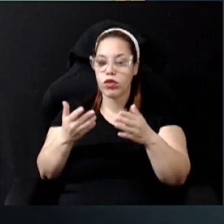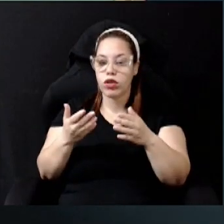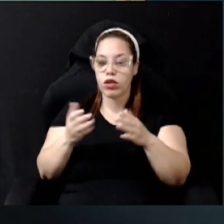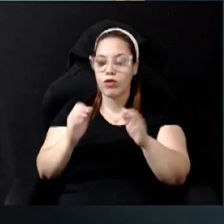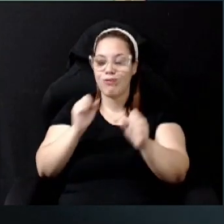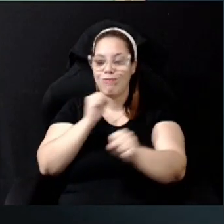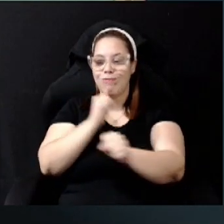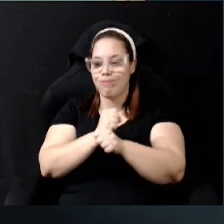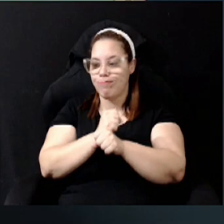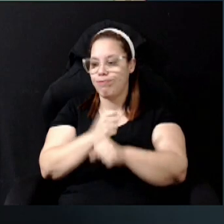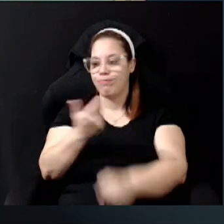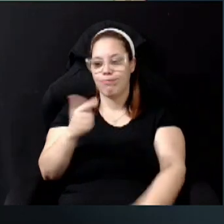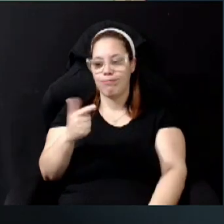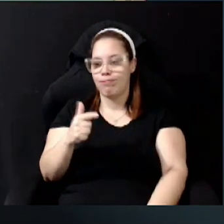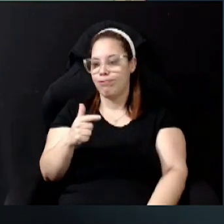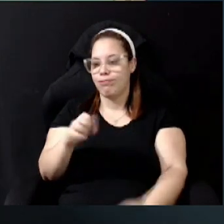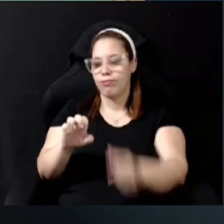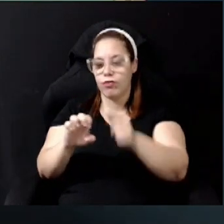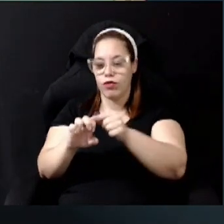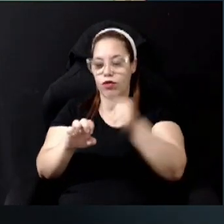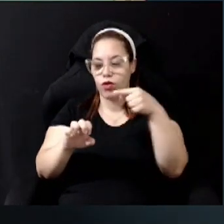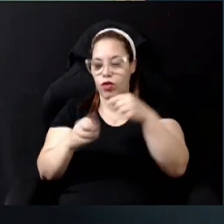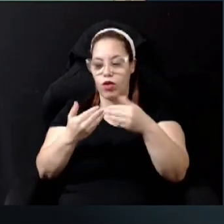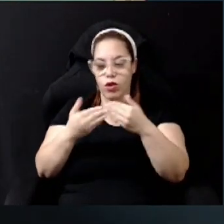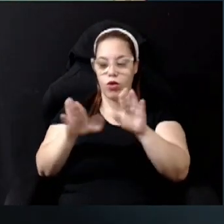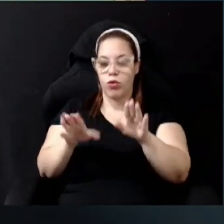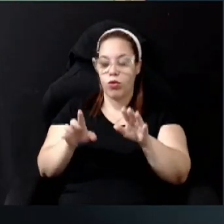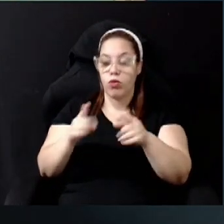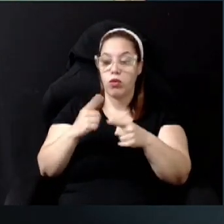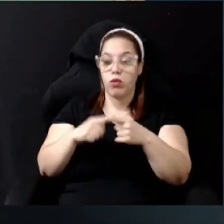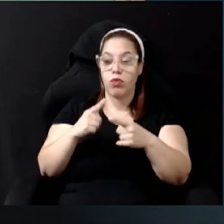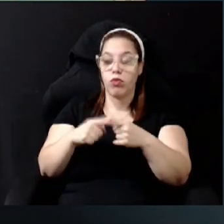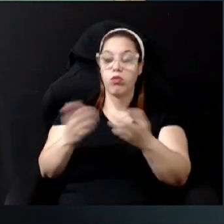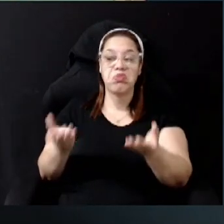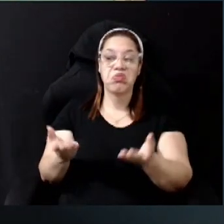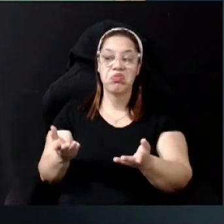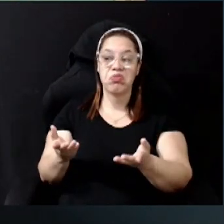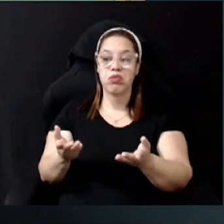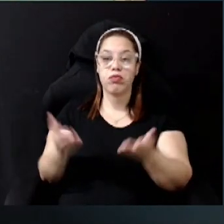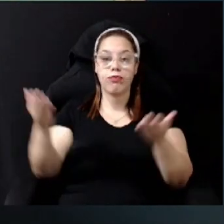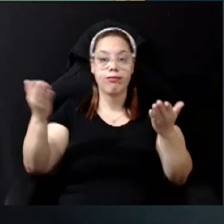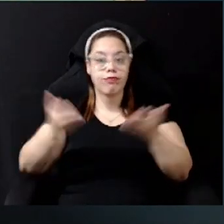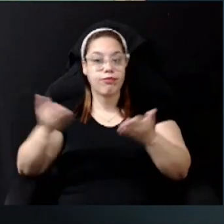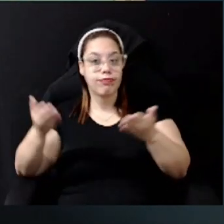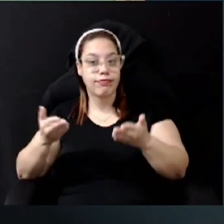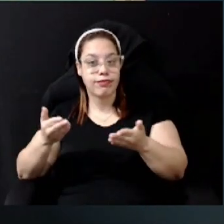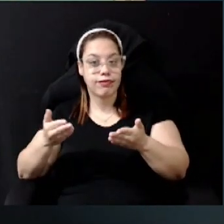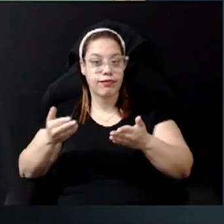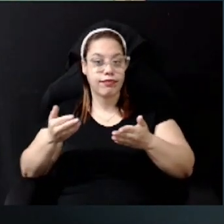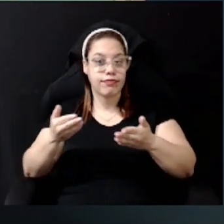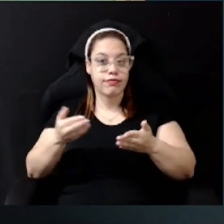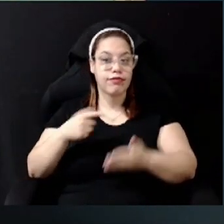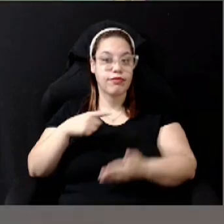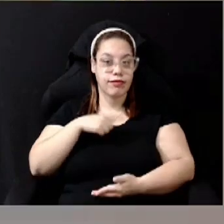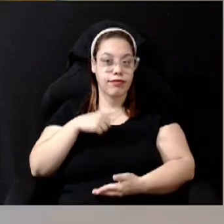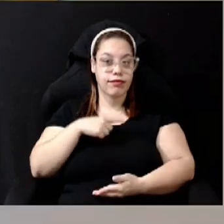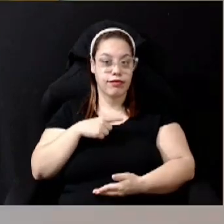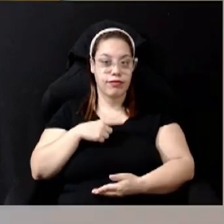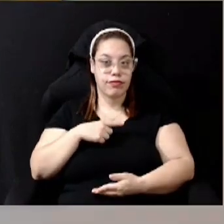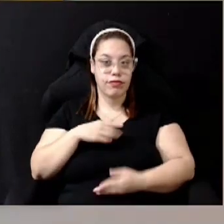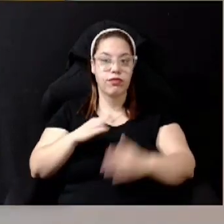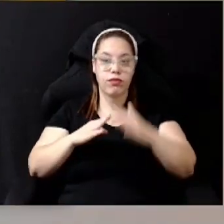ainda não... Por que você ainda não abriu o CNPJ? Hoje, eu ainda divido o meu tempo,